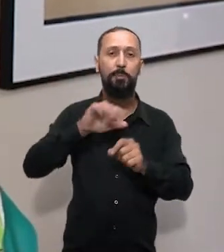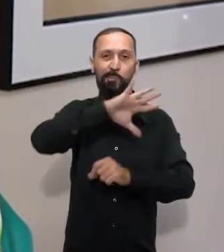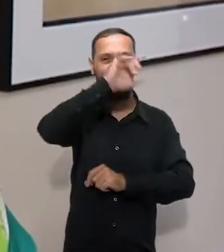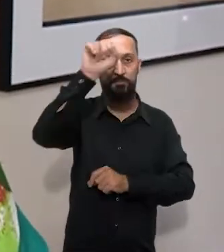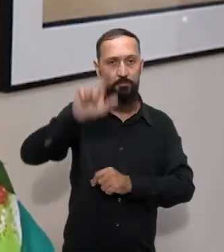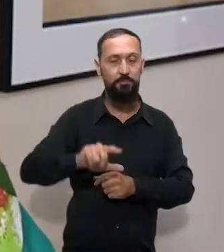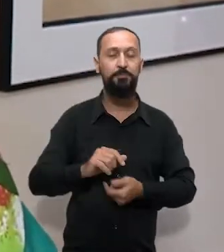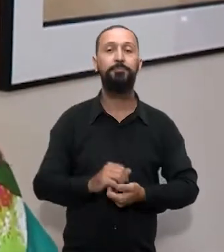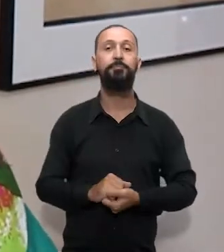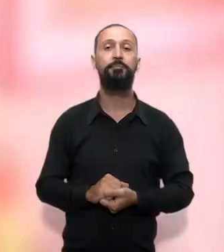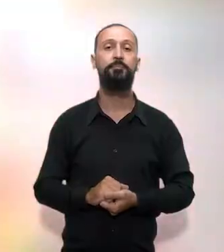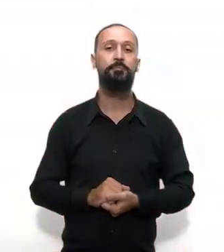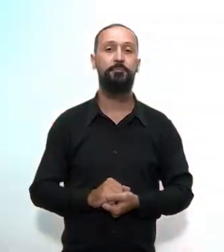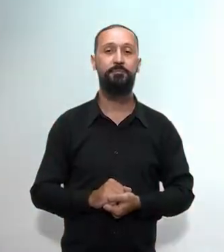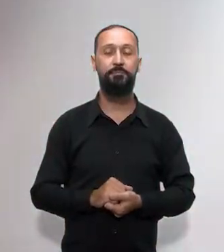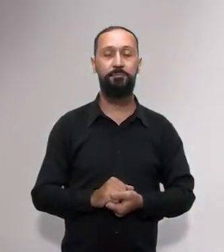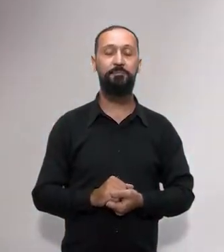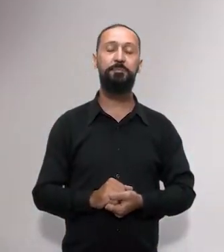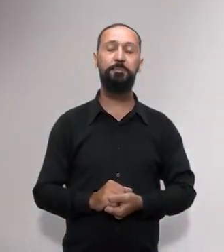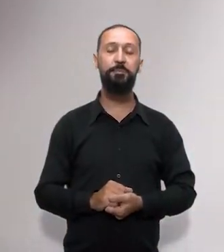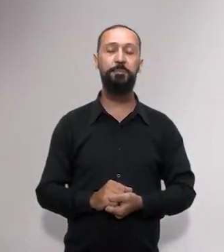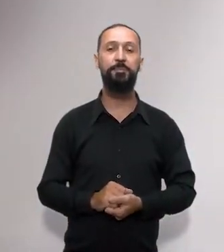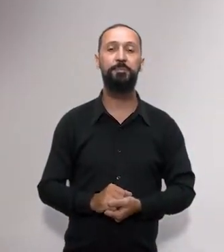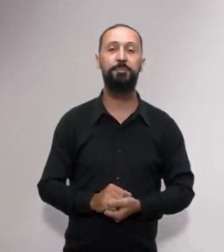mesmo sobre o Mato Grosso do Sul.